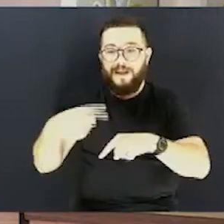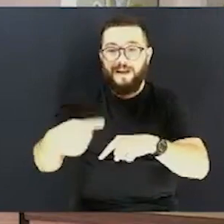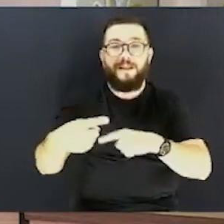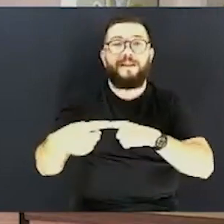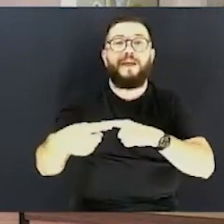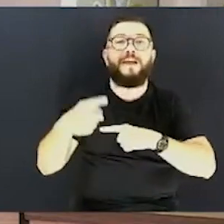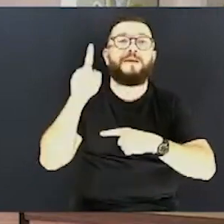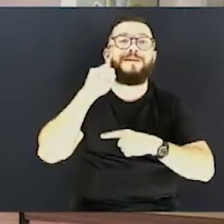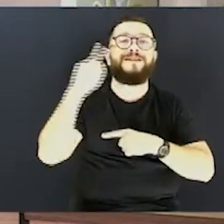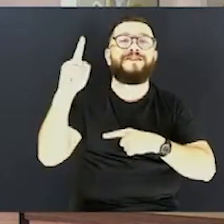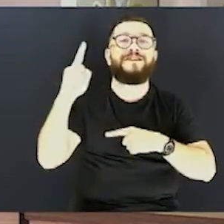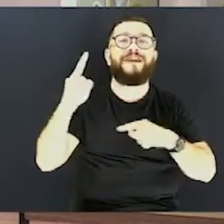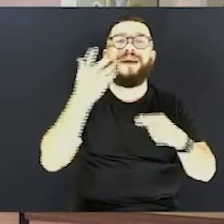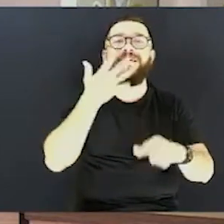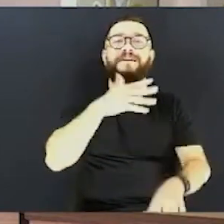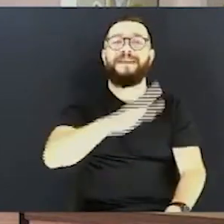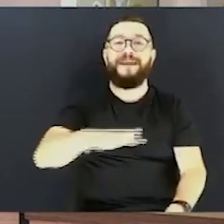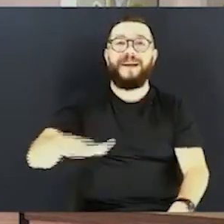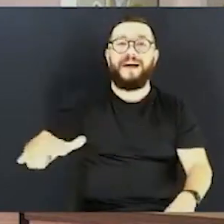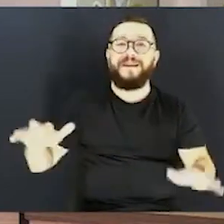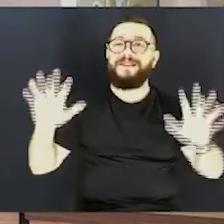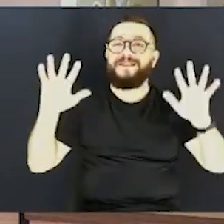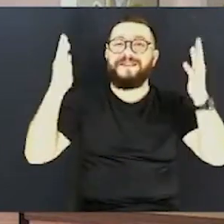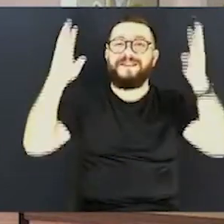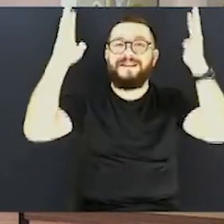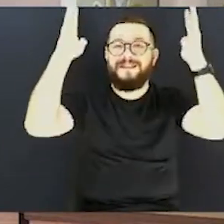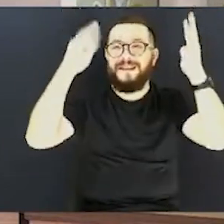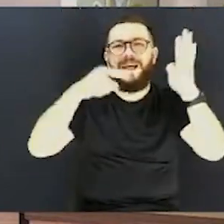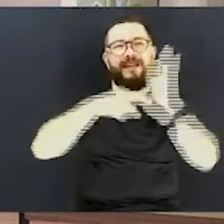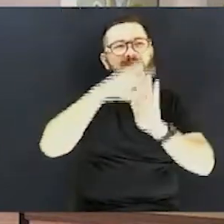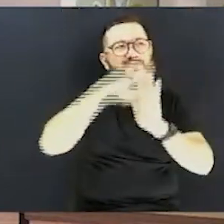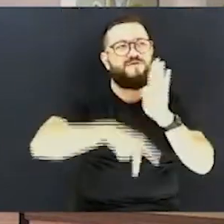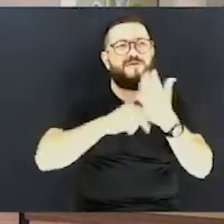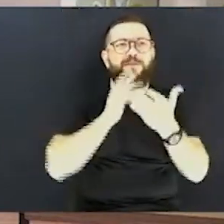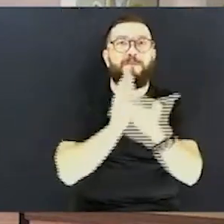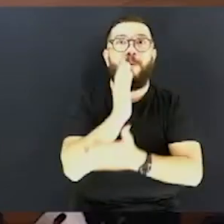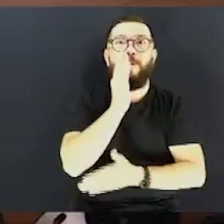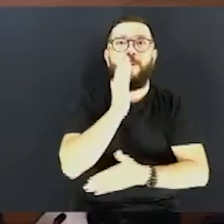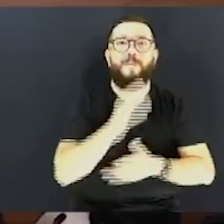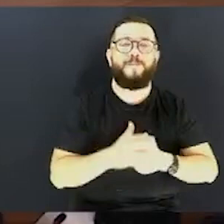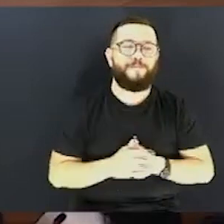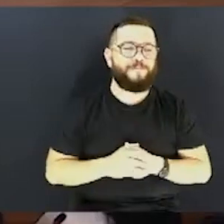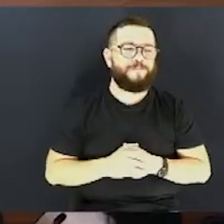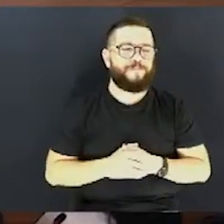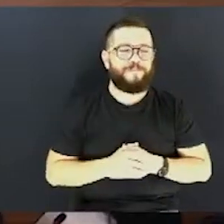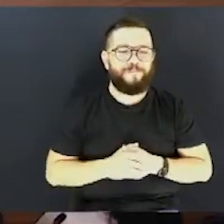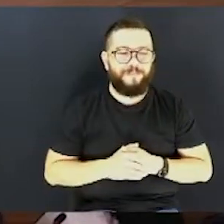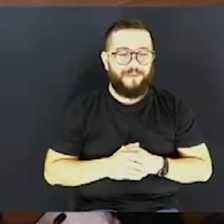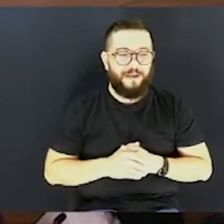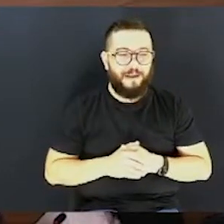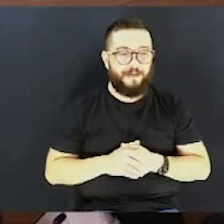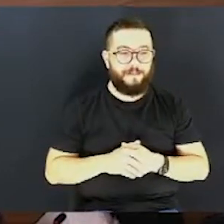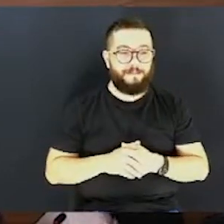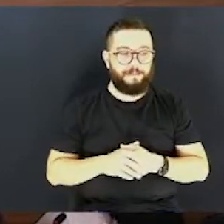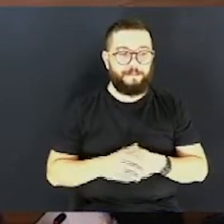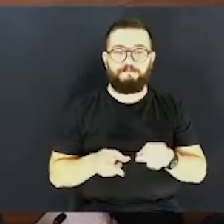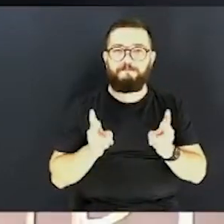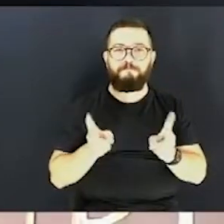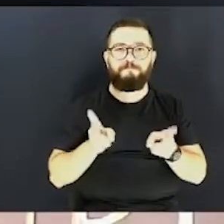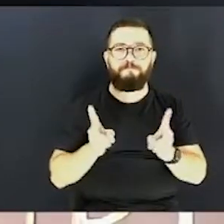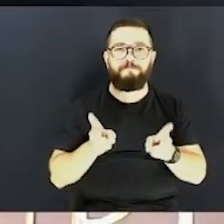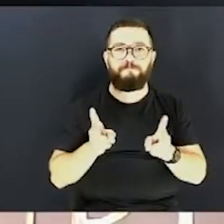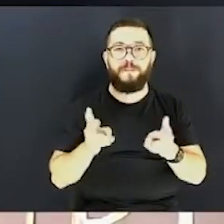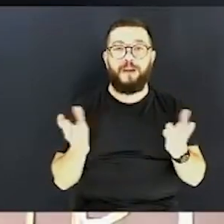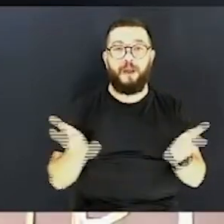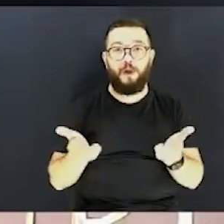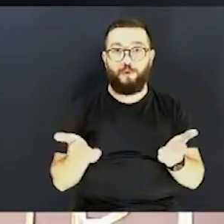podemos sancionar e efetivar esse plano na cidade de Curitiba. Muito obrigado. Obrigado, vereador Tico Kuzma. Seguimos nos encaminhamentos para encaminhar o vereador